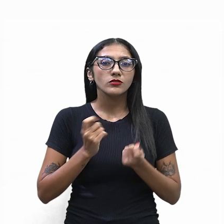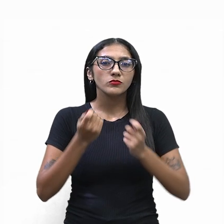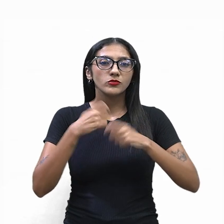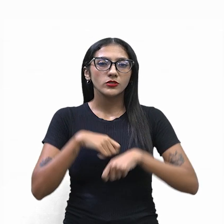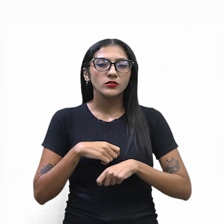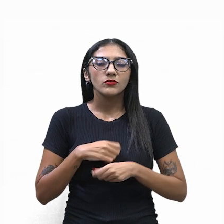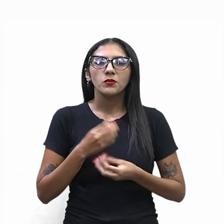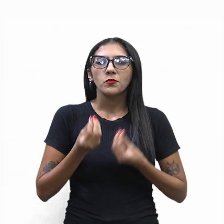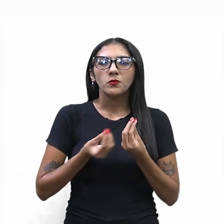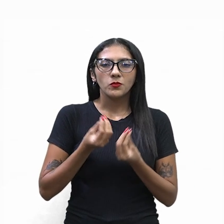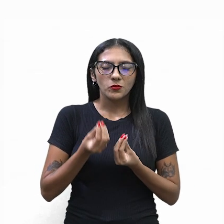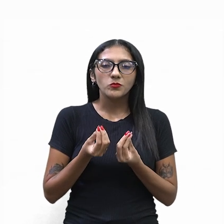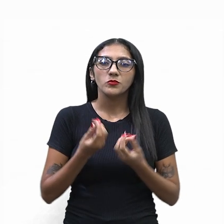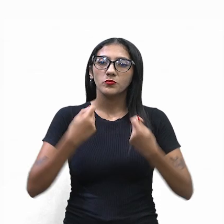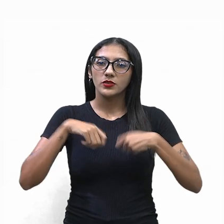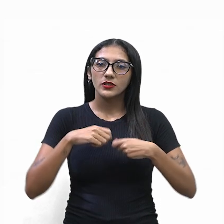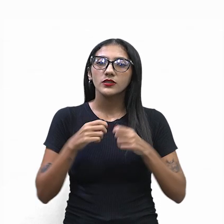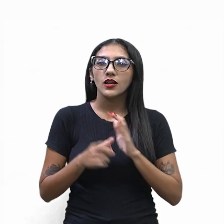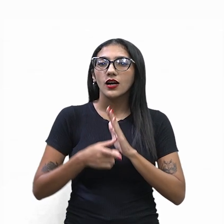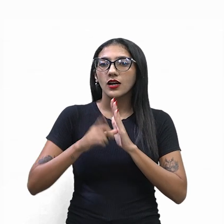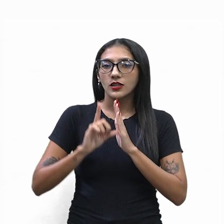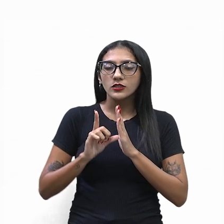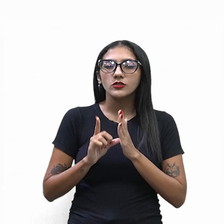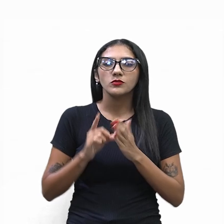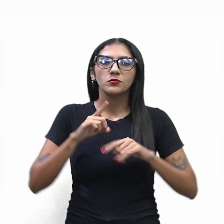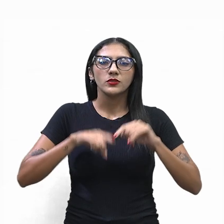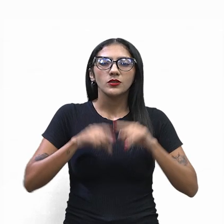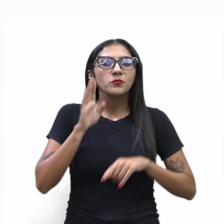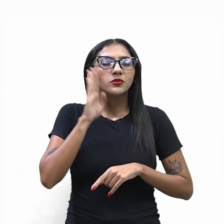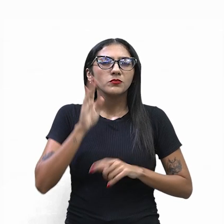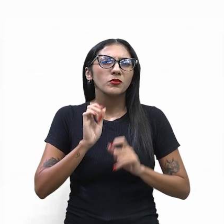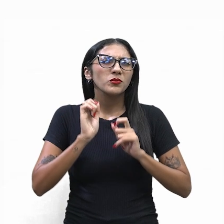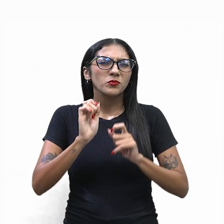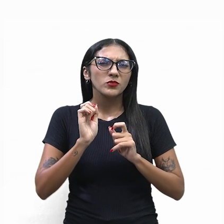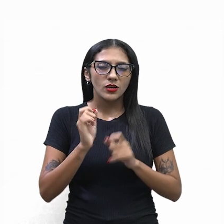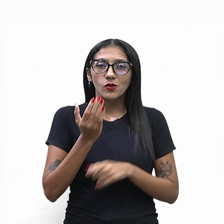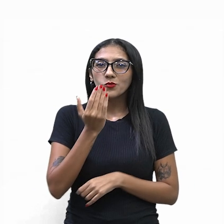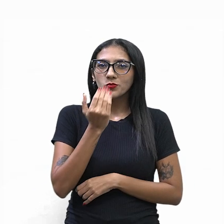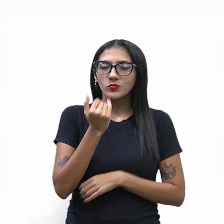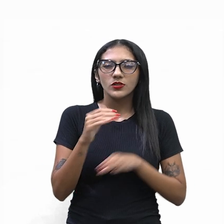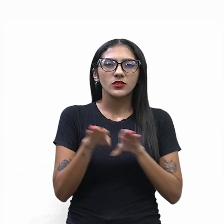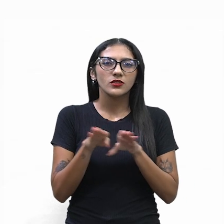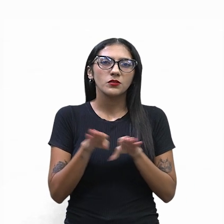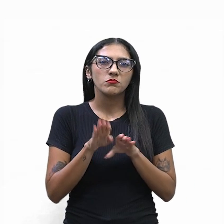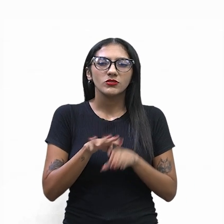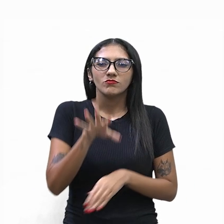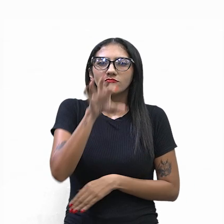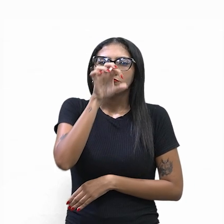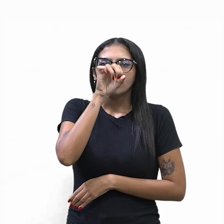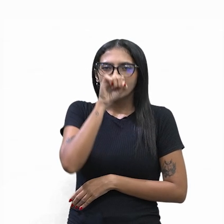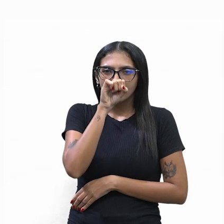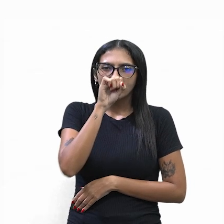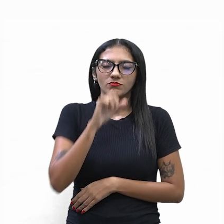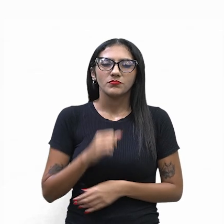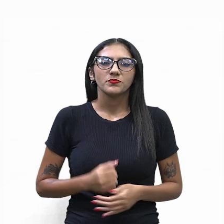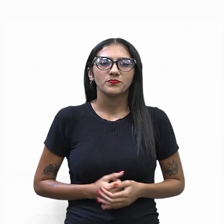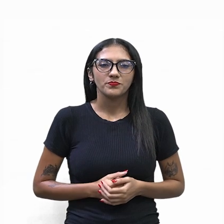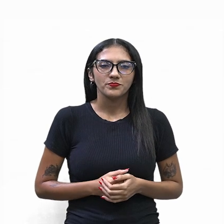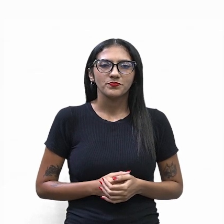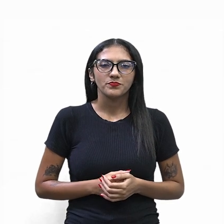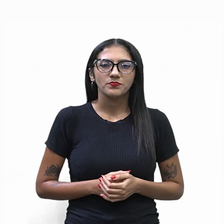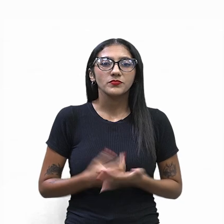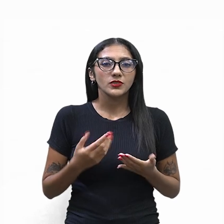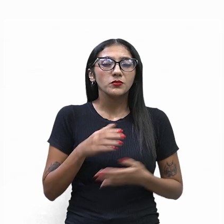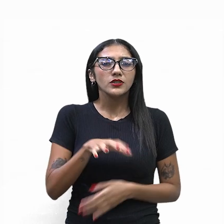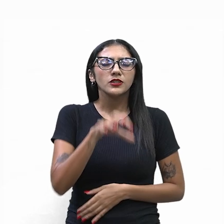se tivermos aí a matéria-prima que vem da nossa alimentação e do ar que respiramos. E por falar aí em respiração, a gente